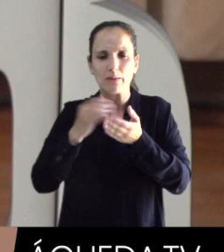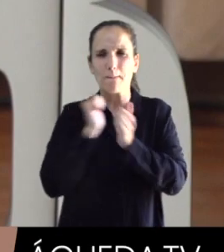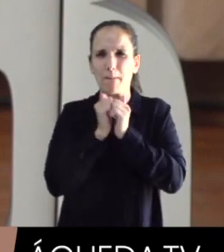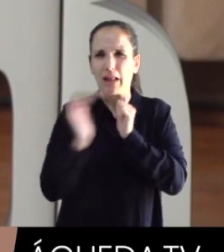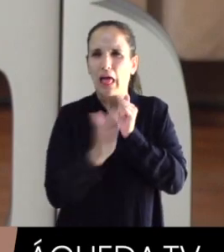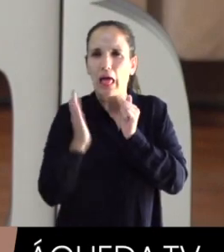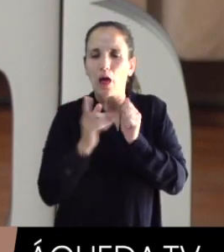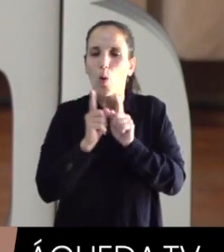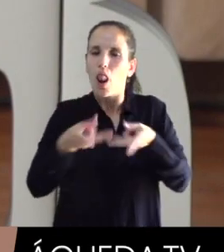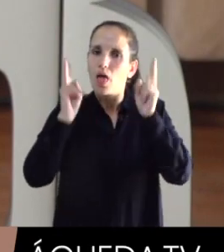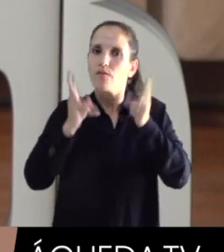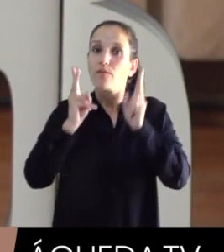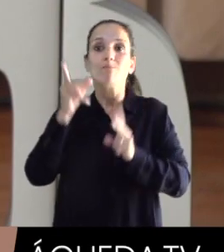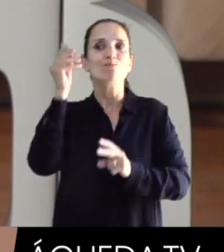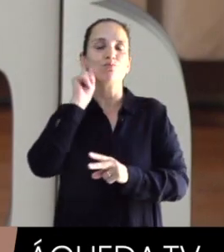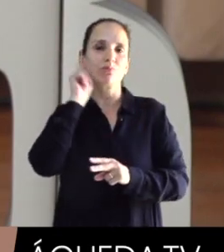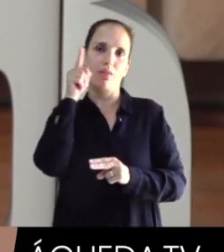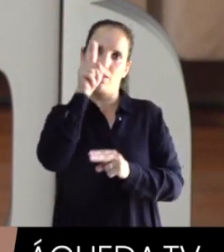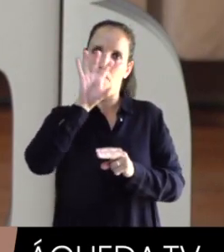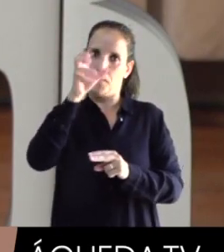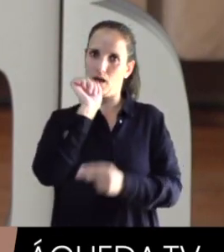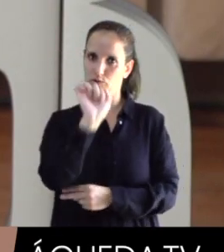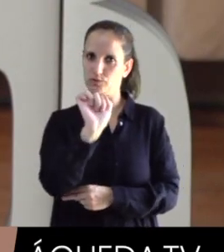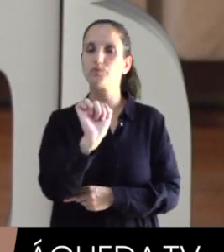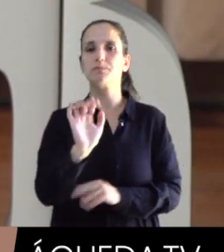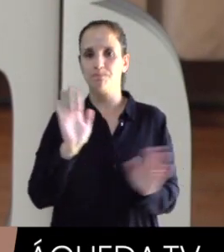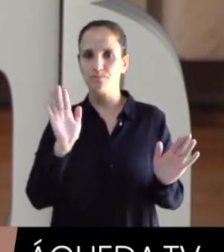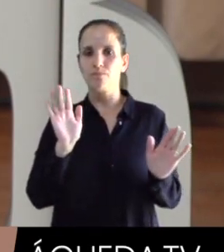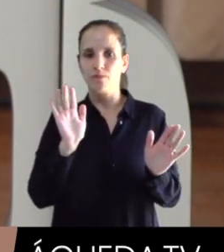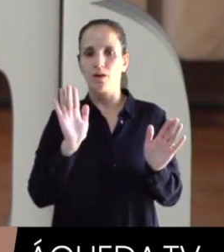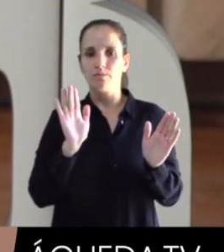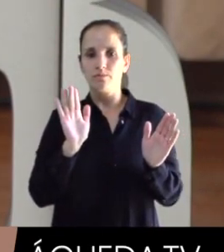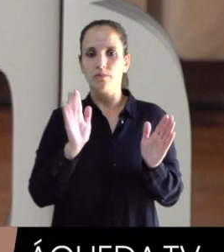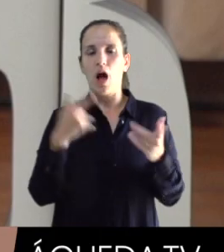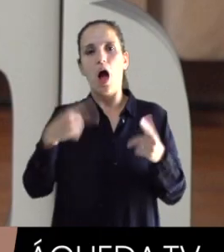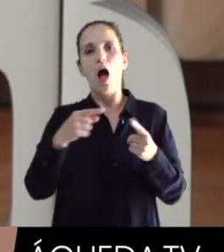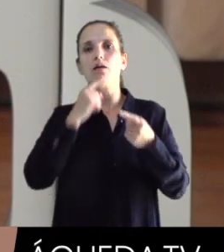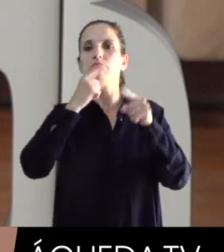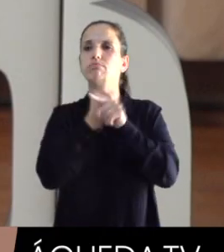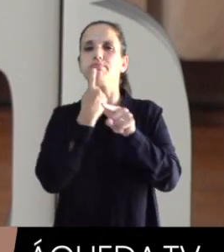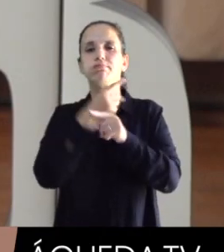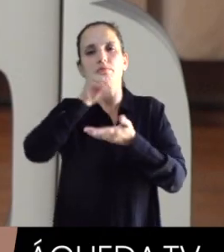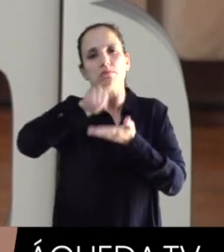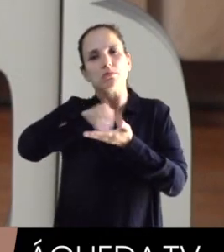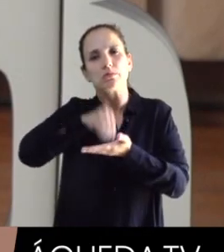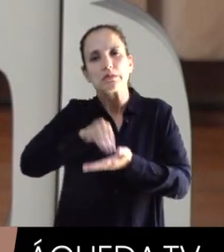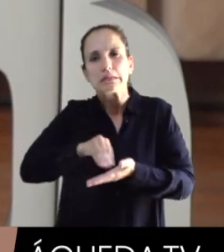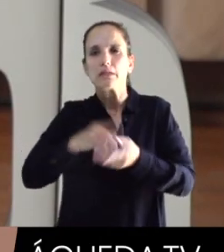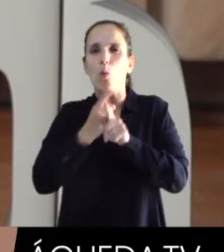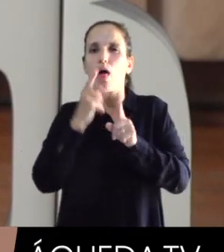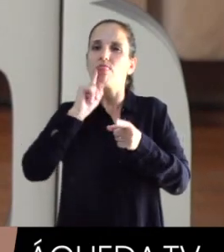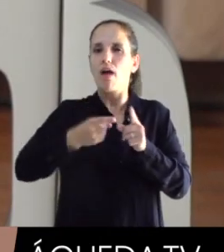que é absolutamente fundamental para o vosso país, é a minha nota. Há lá todo um conjunto de burocracias que vocês têm